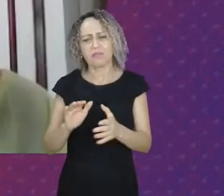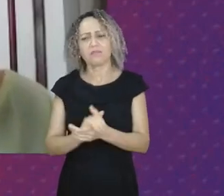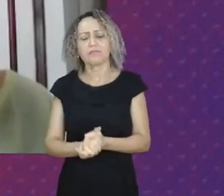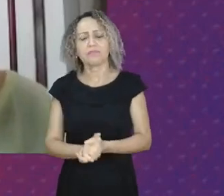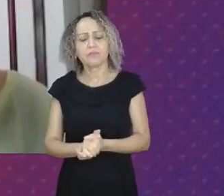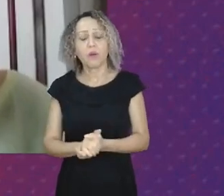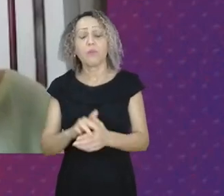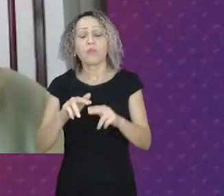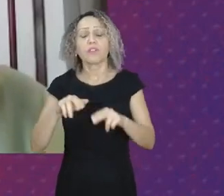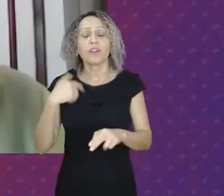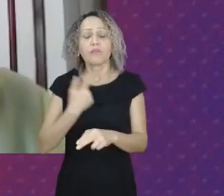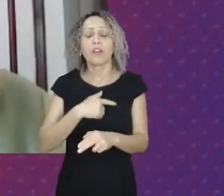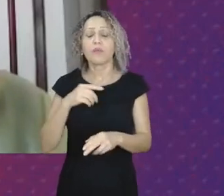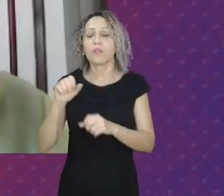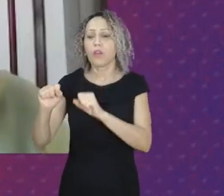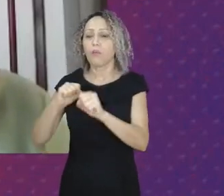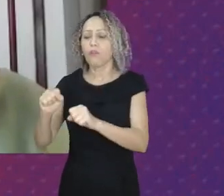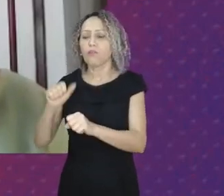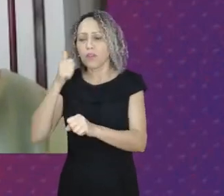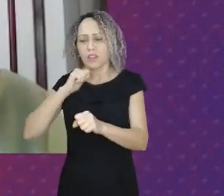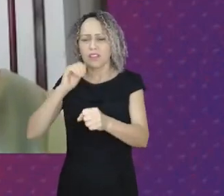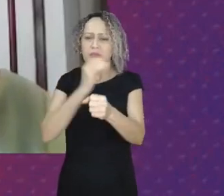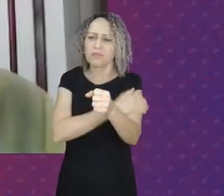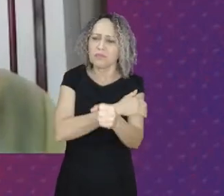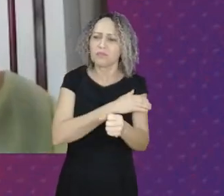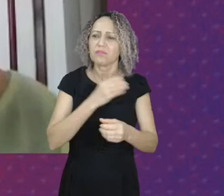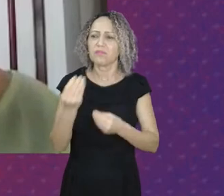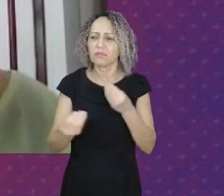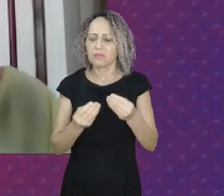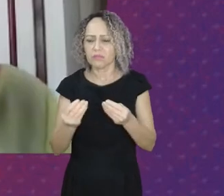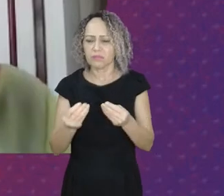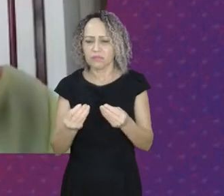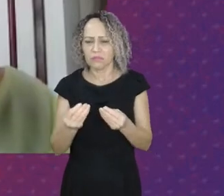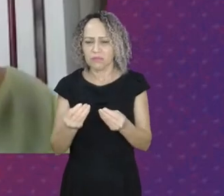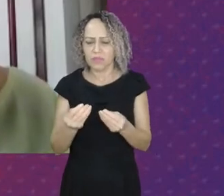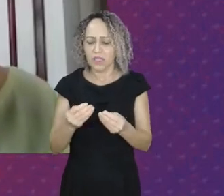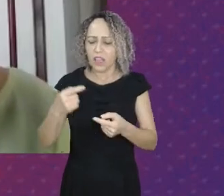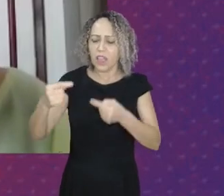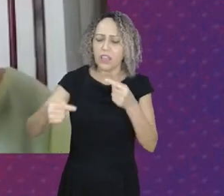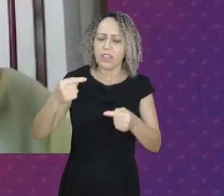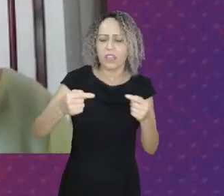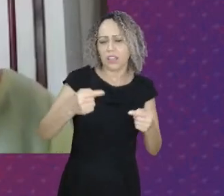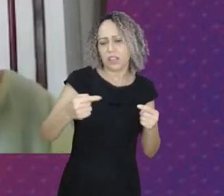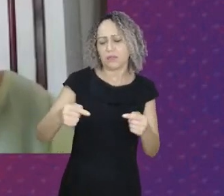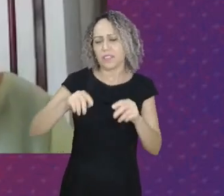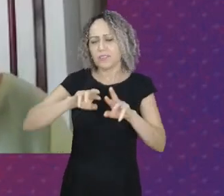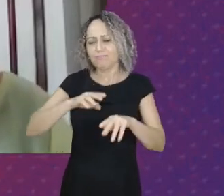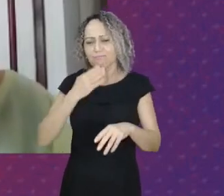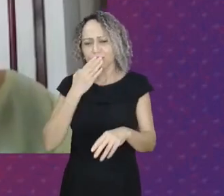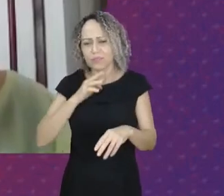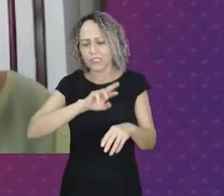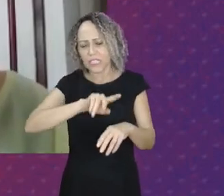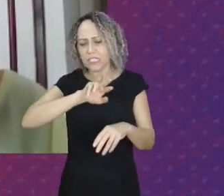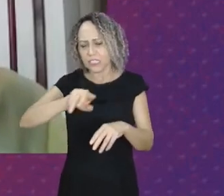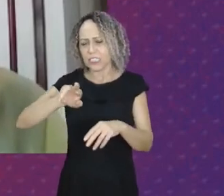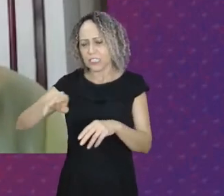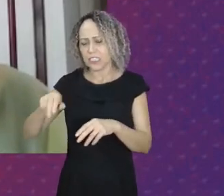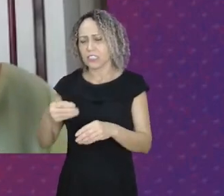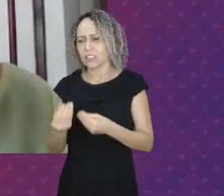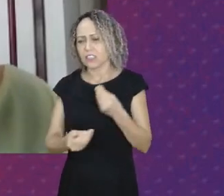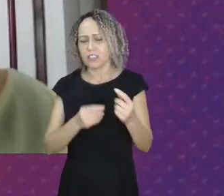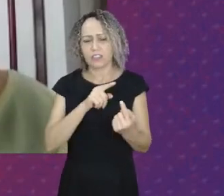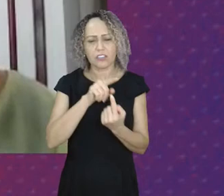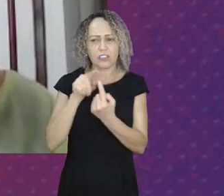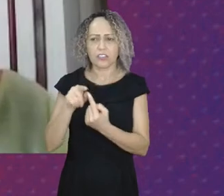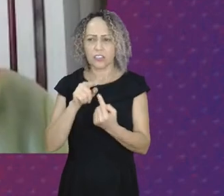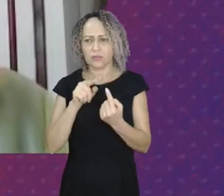o movimento feminista trouxe à tona, nesse diálogo com esses princípios a que eu me referi, com a